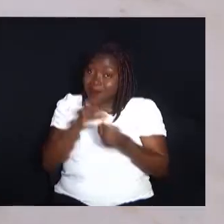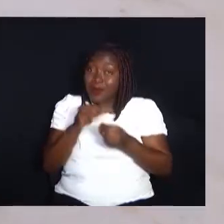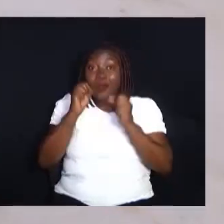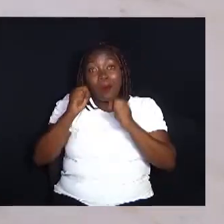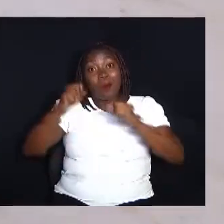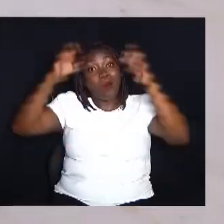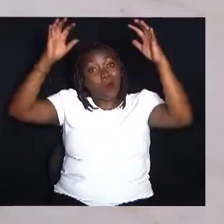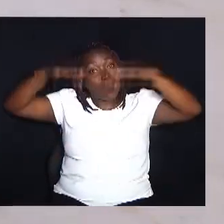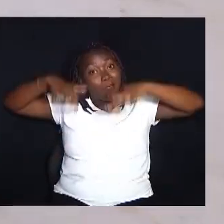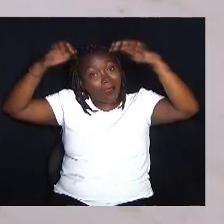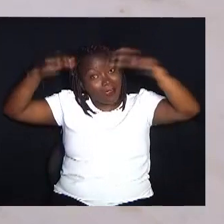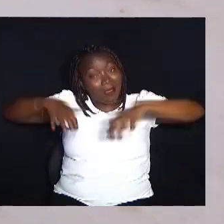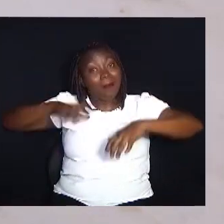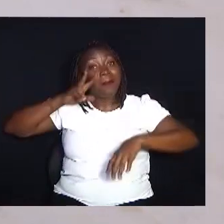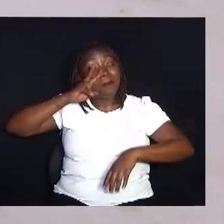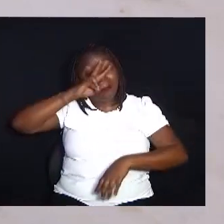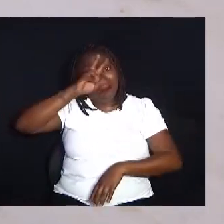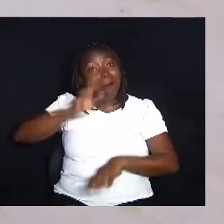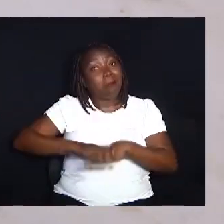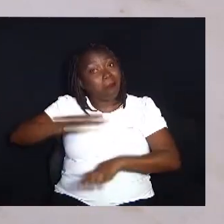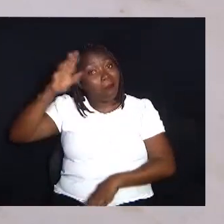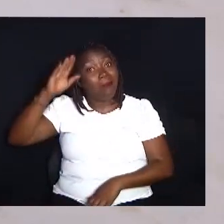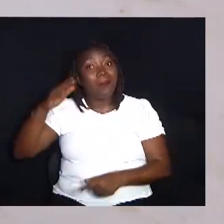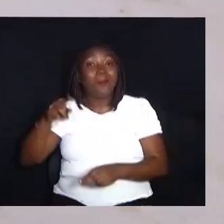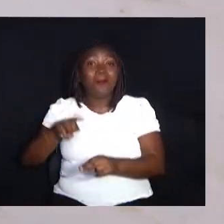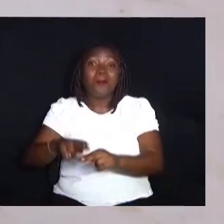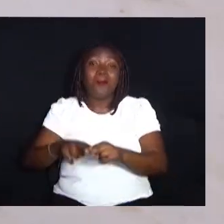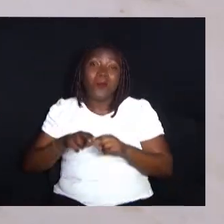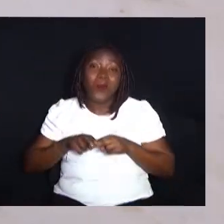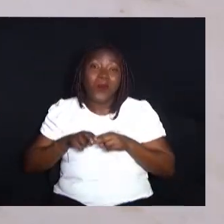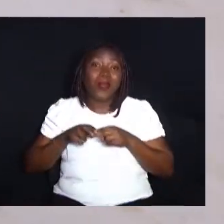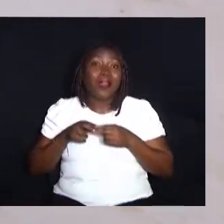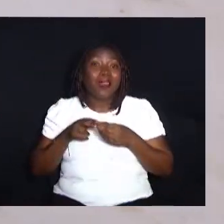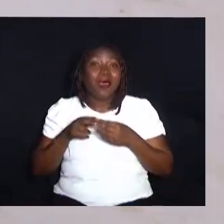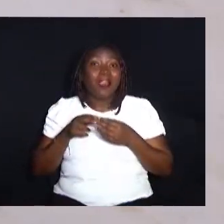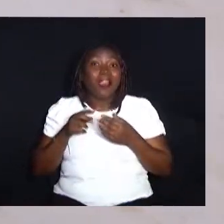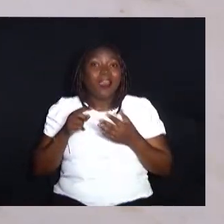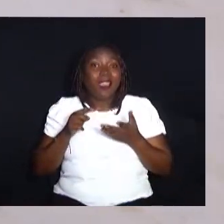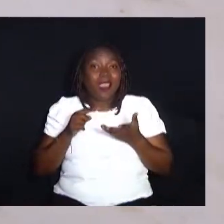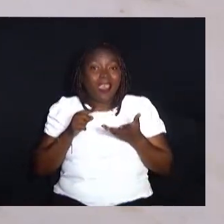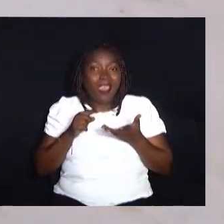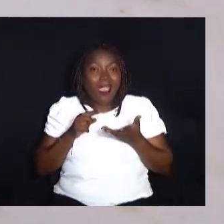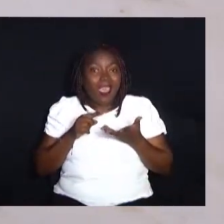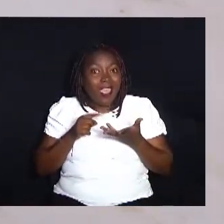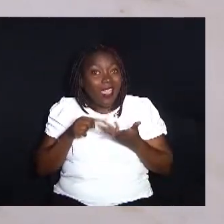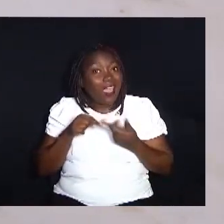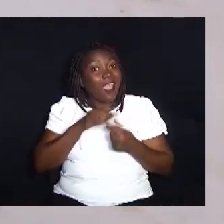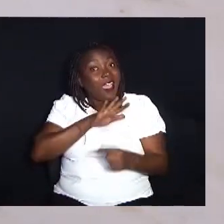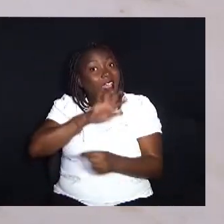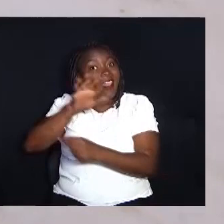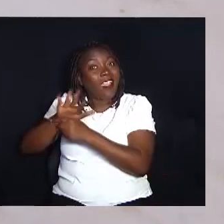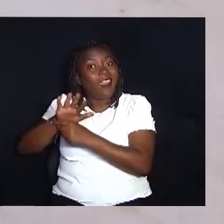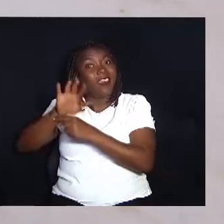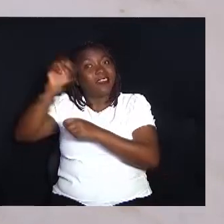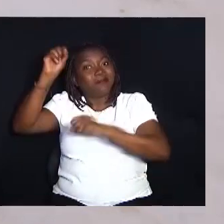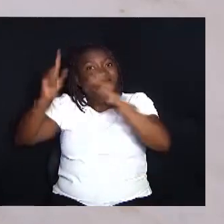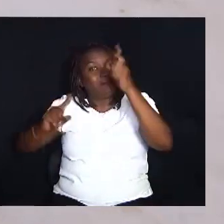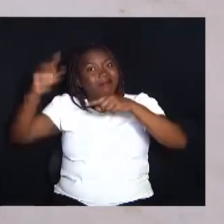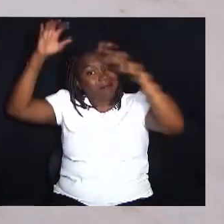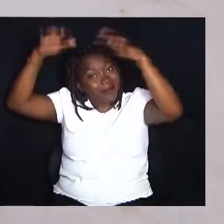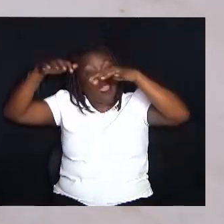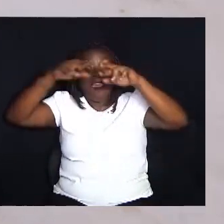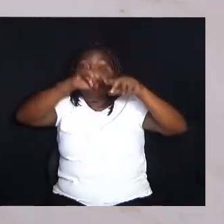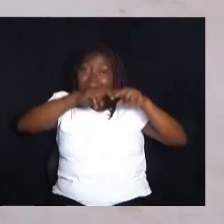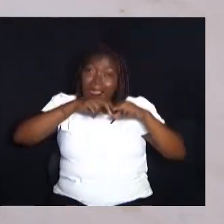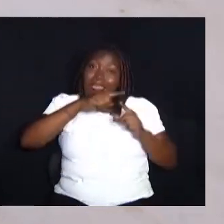significa que nós poderemos ter chances de chuvas e mais intensas porque é um um um um componente aí para as